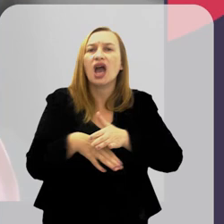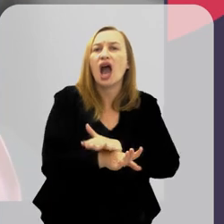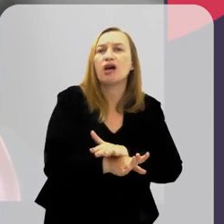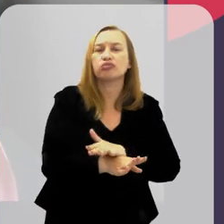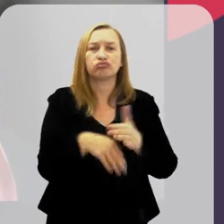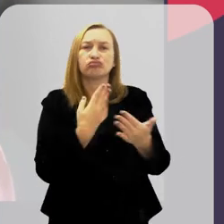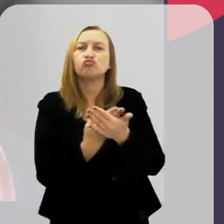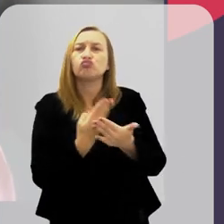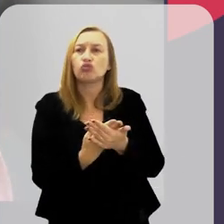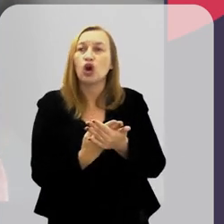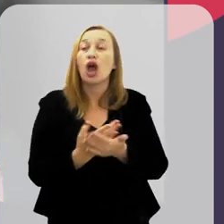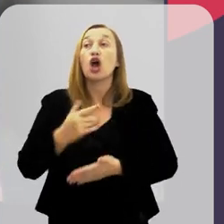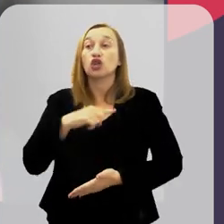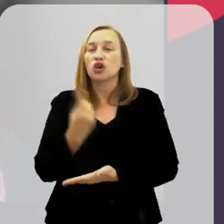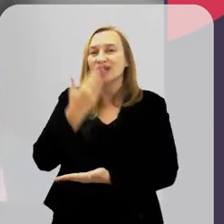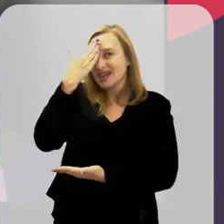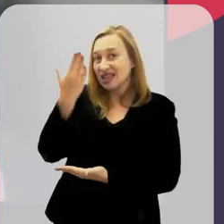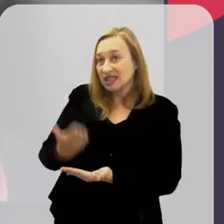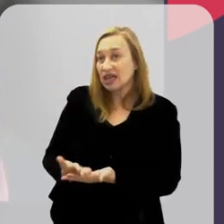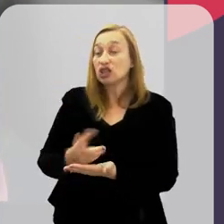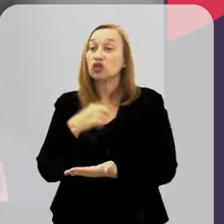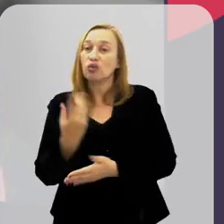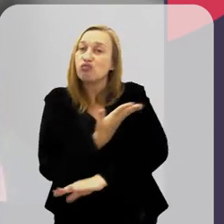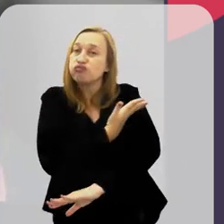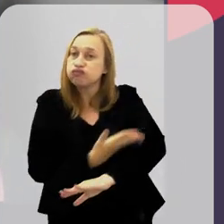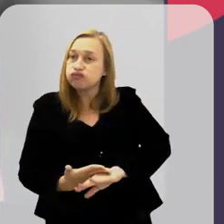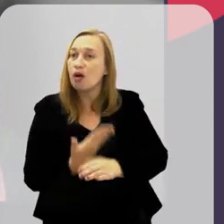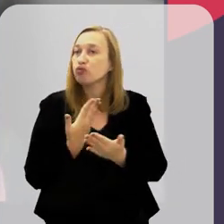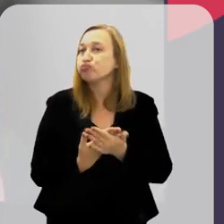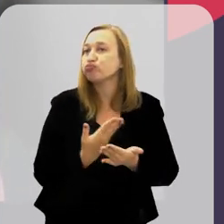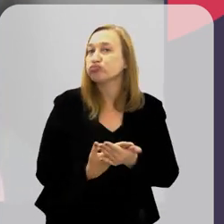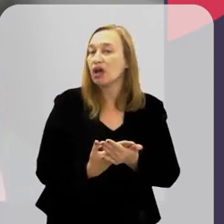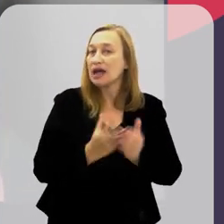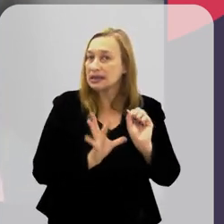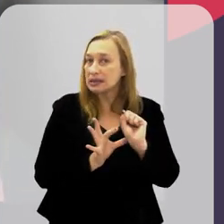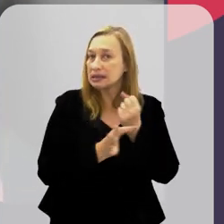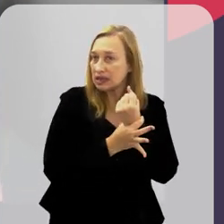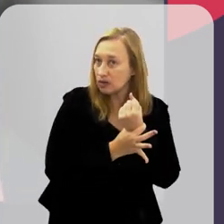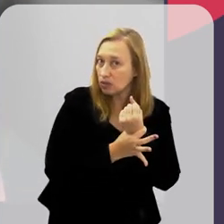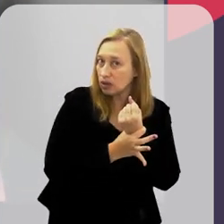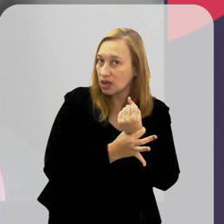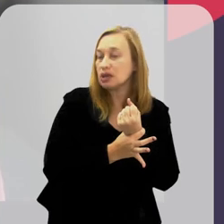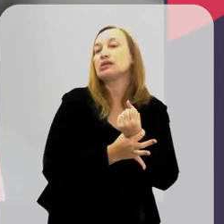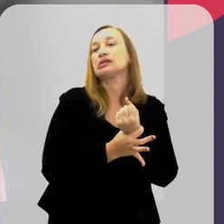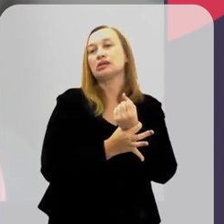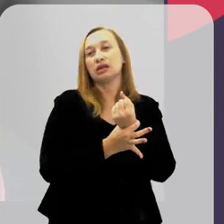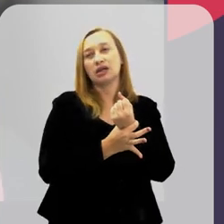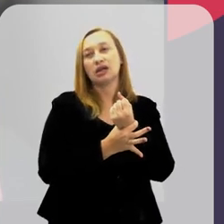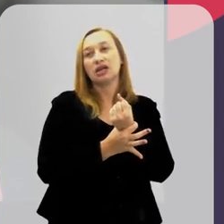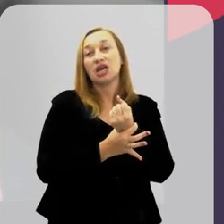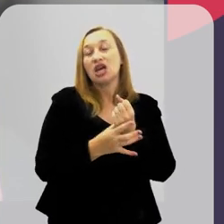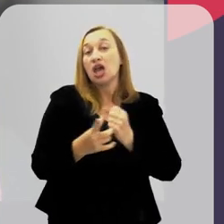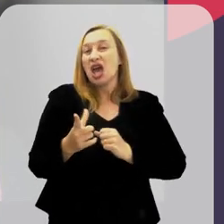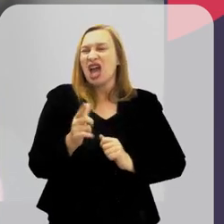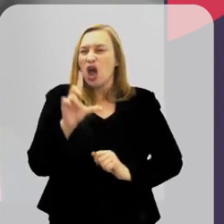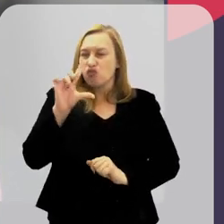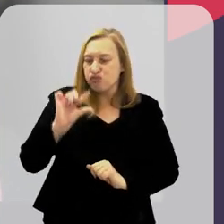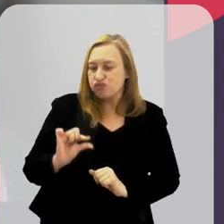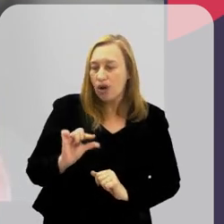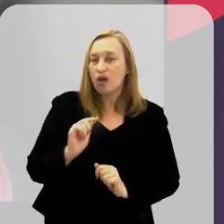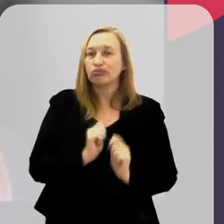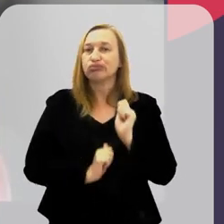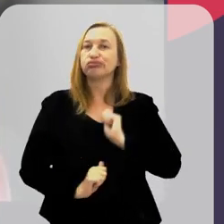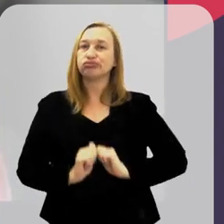hábitos de estudo? Porque a gente acredita que quando a gente tem bons hábitos de estudo, não é uma garantia, mas de um modo geral, a gente vai ficar